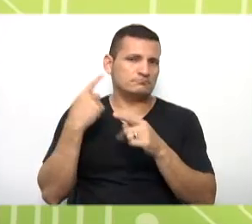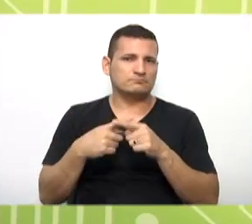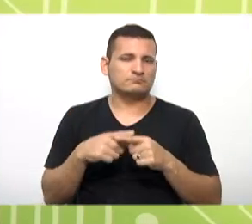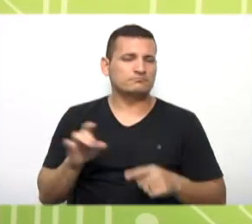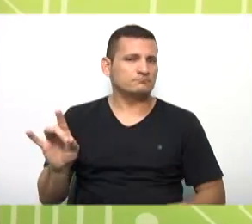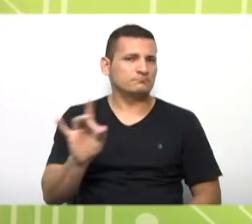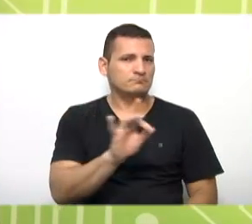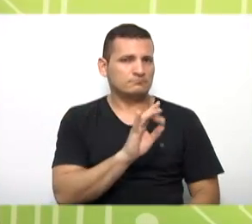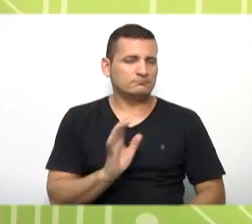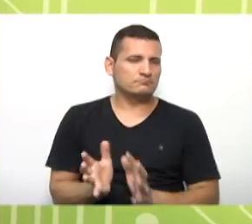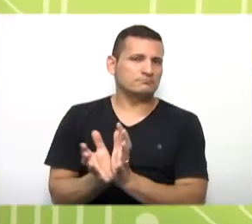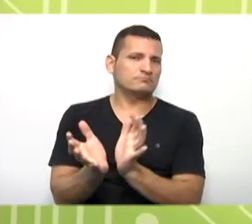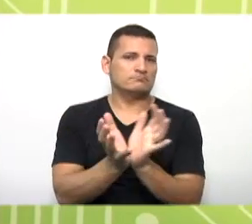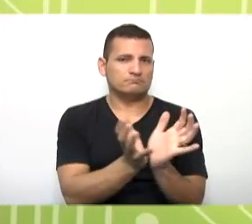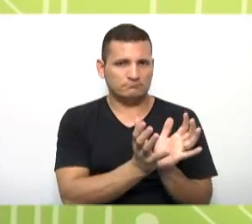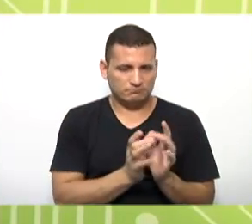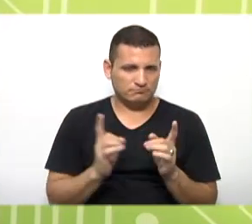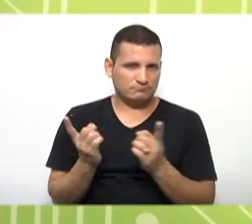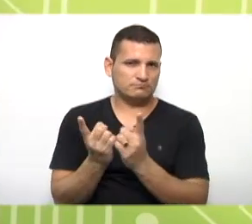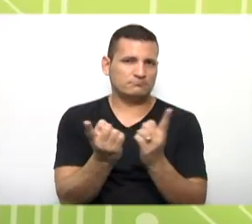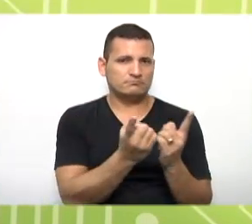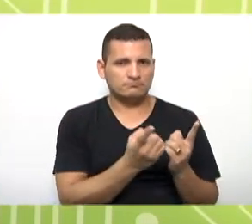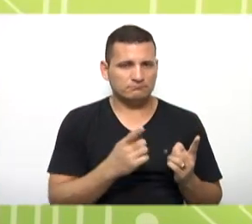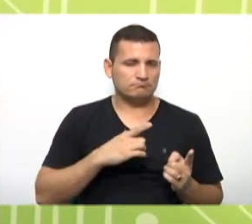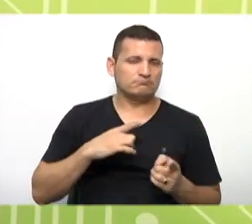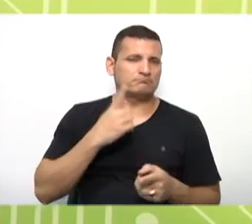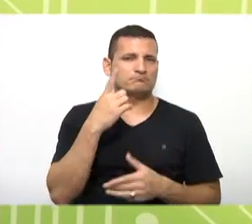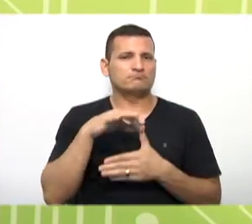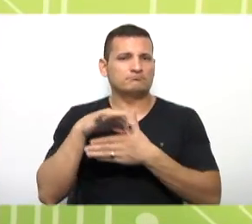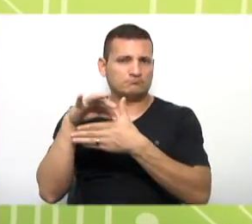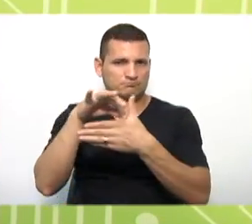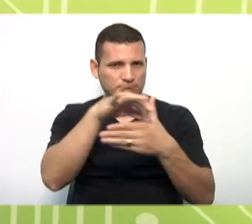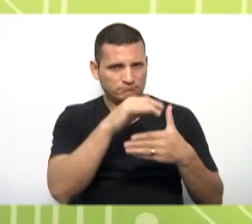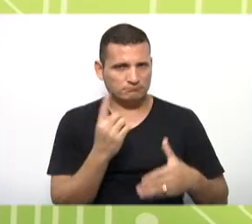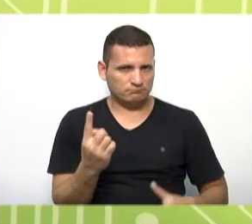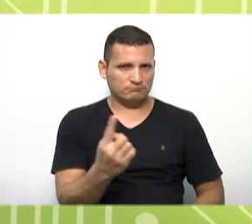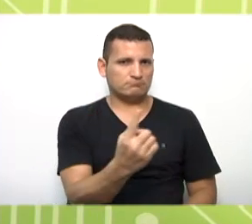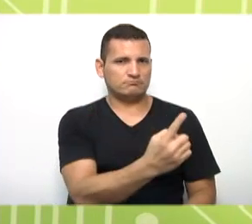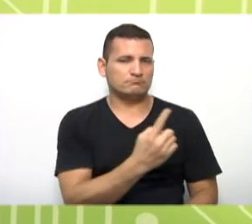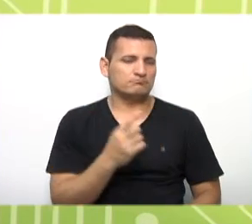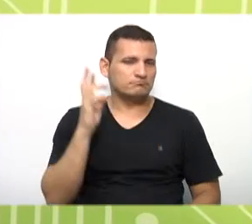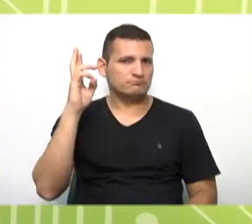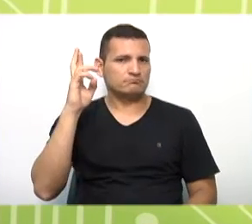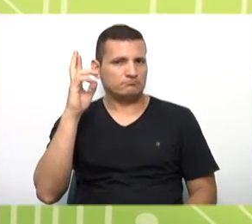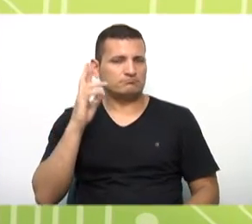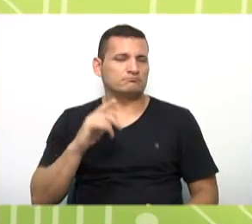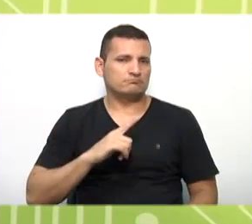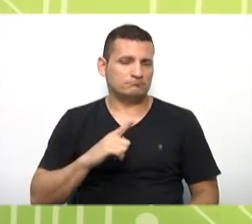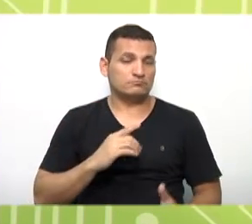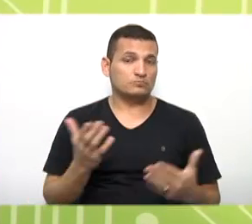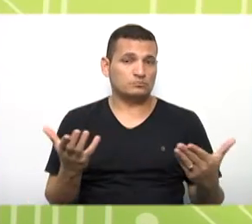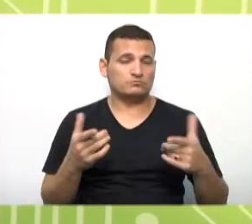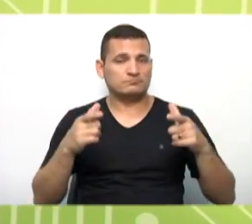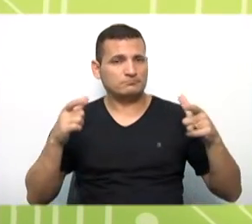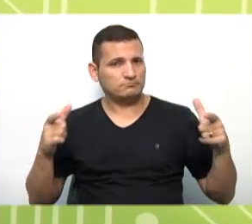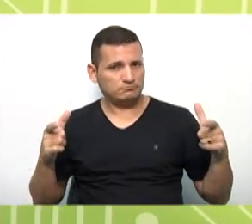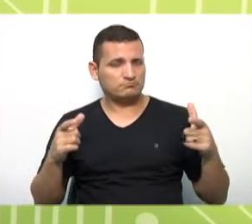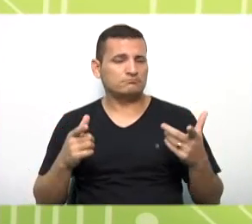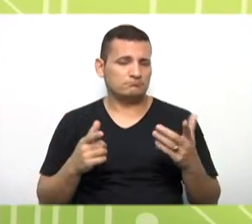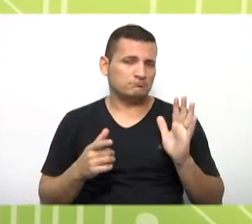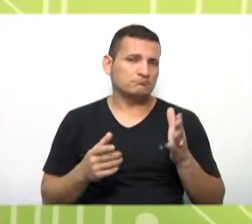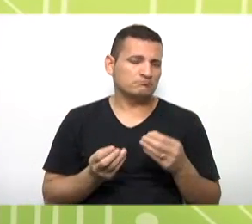ter um líder responsável e aí a maior parte das lideranças hoje, elas já delegam